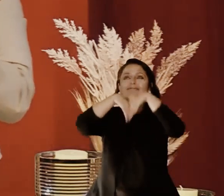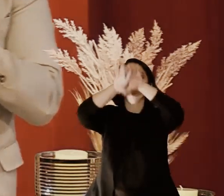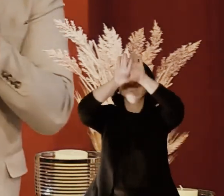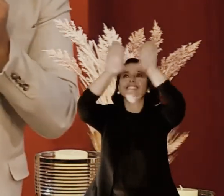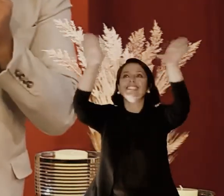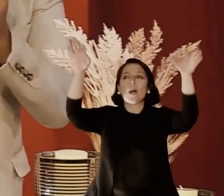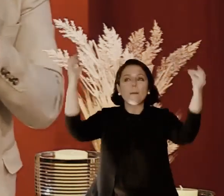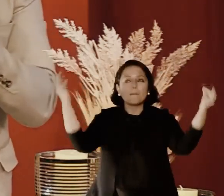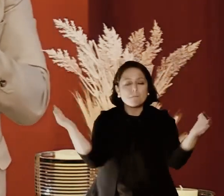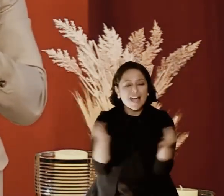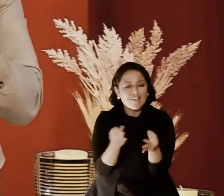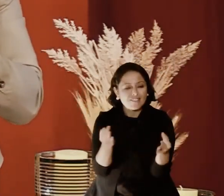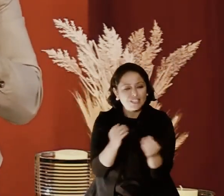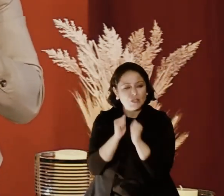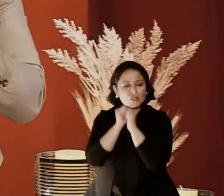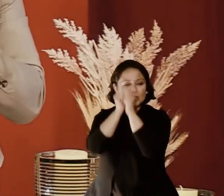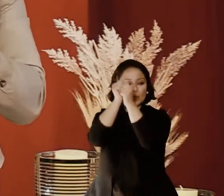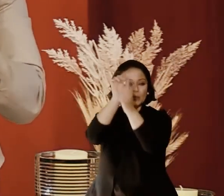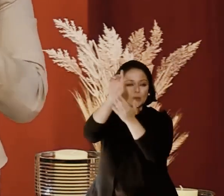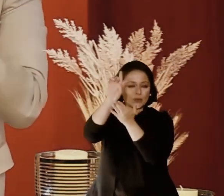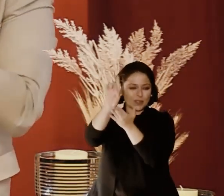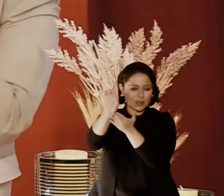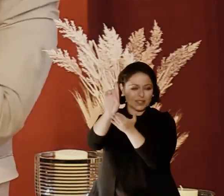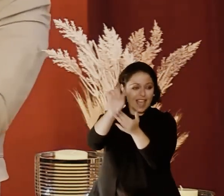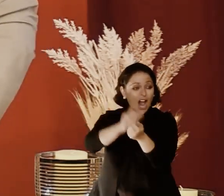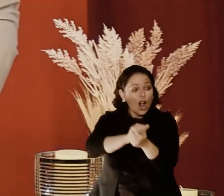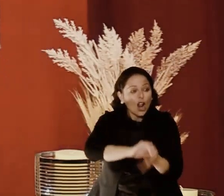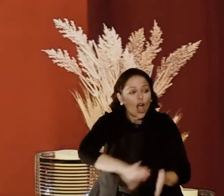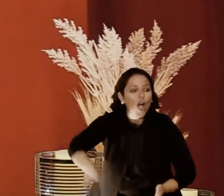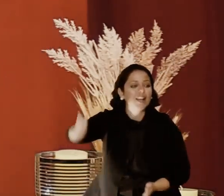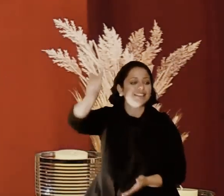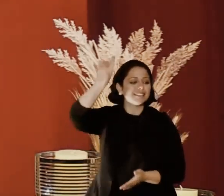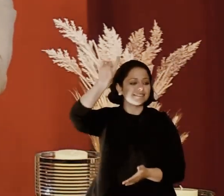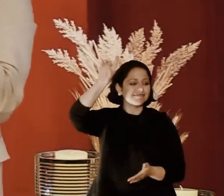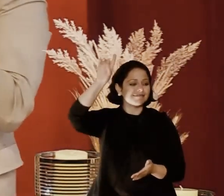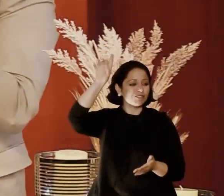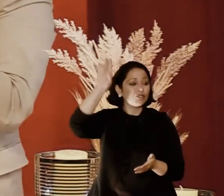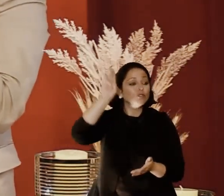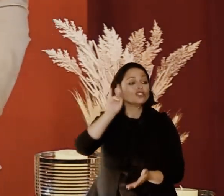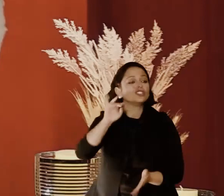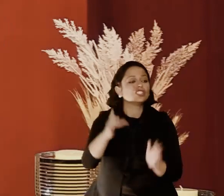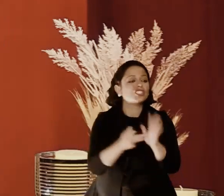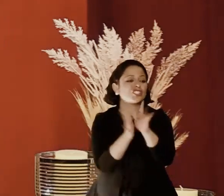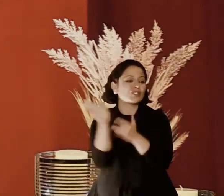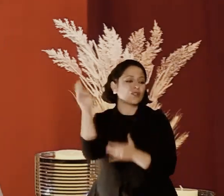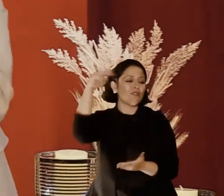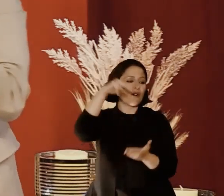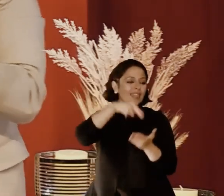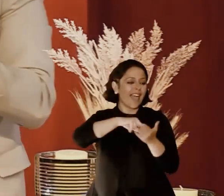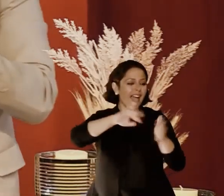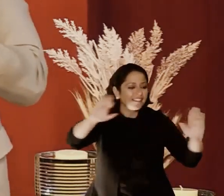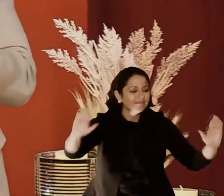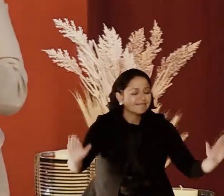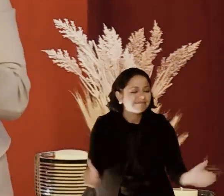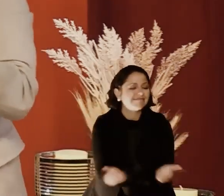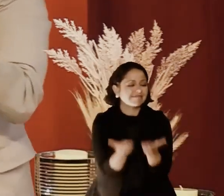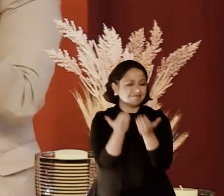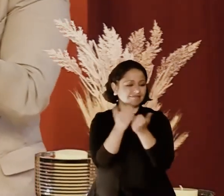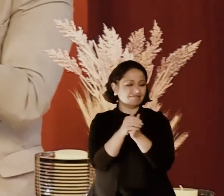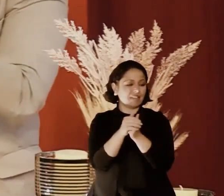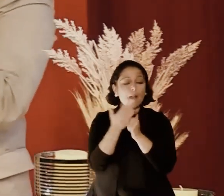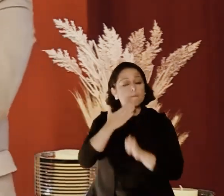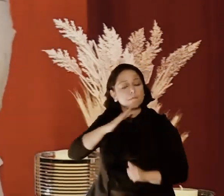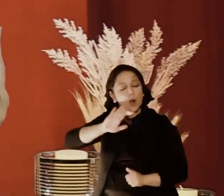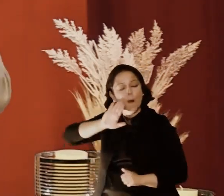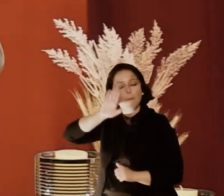A perfeição é no último dia. A glória é no último dia, mas hoje, firmados na palavra, na